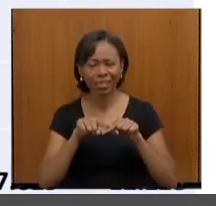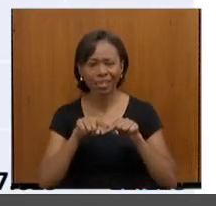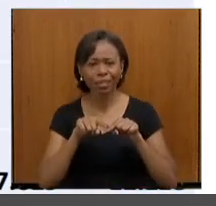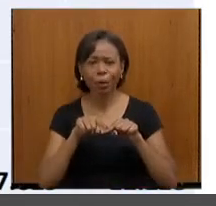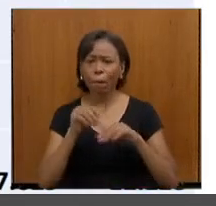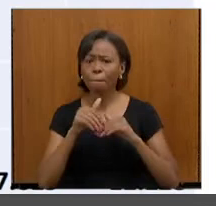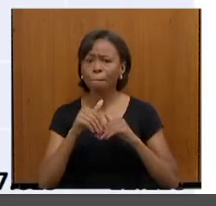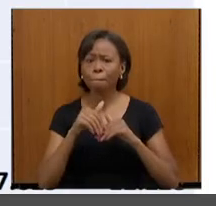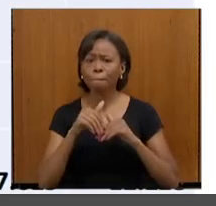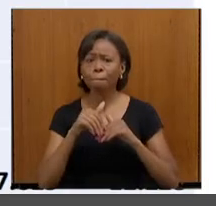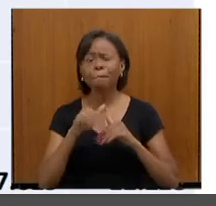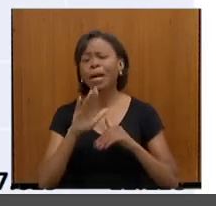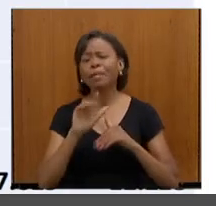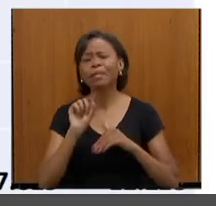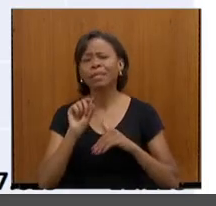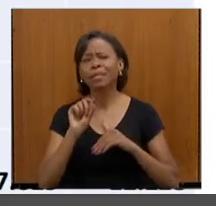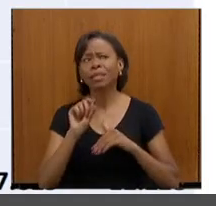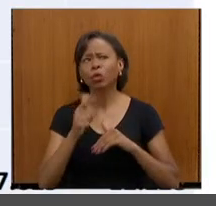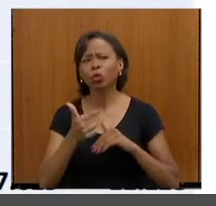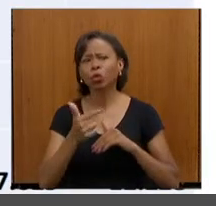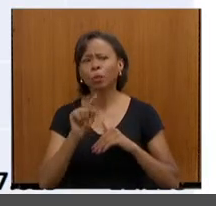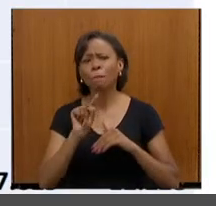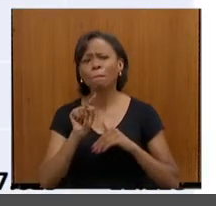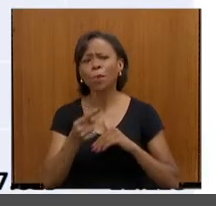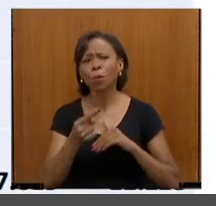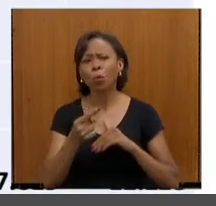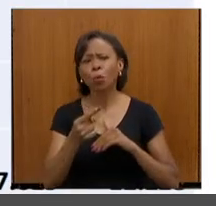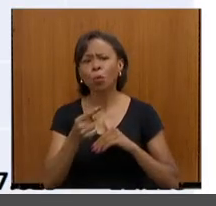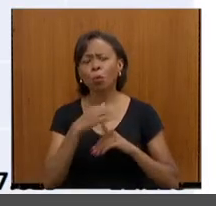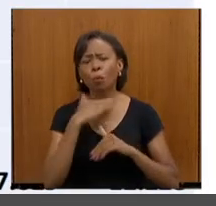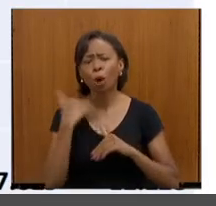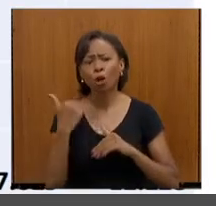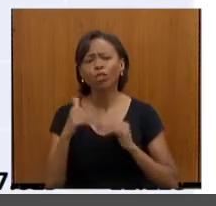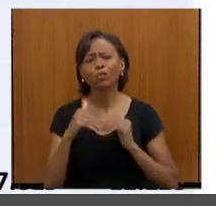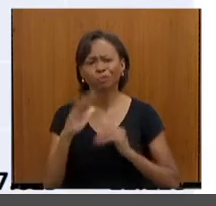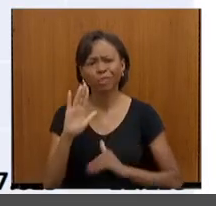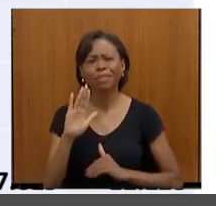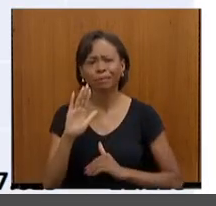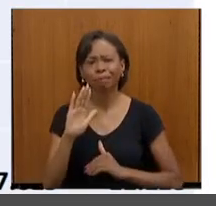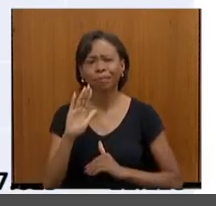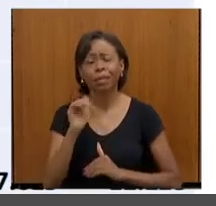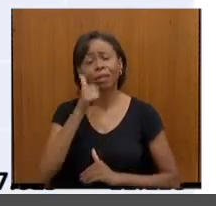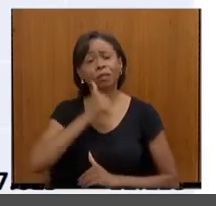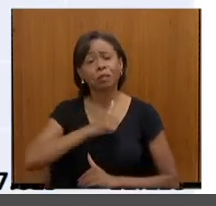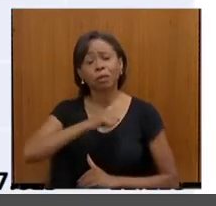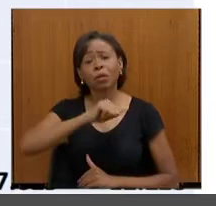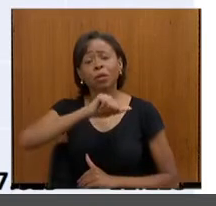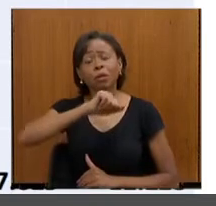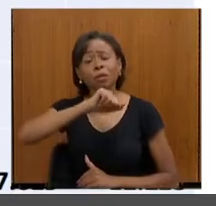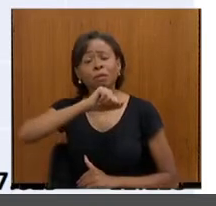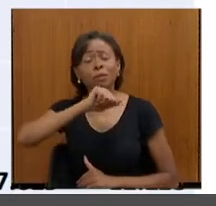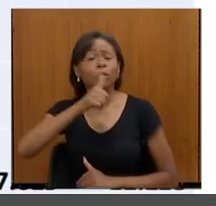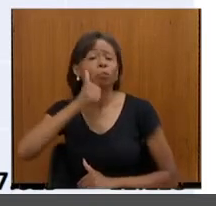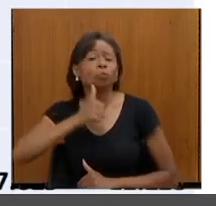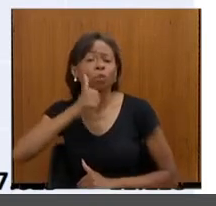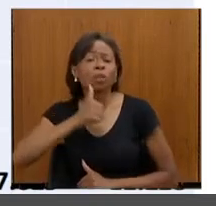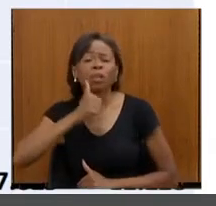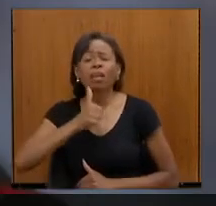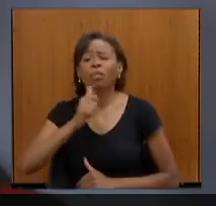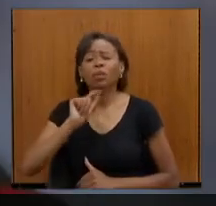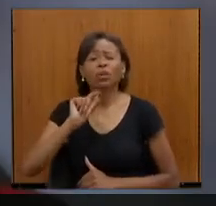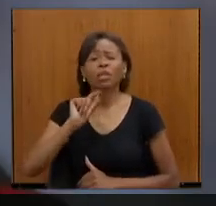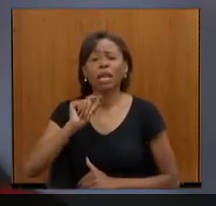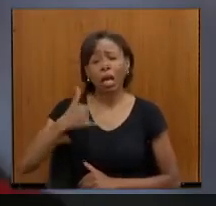mil mortes em mulheres em idade fértil, que as pessoas que conhecem o tema sabe que